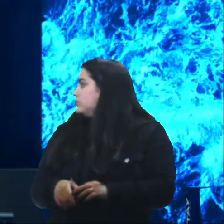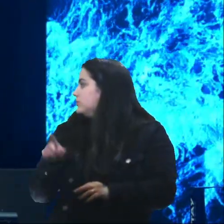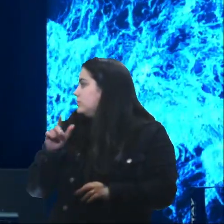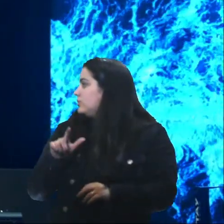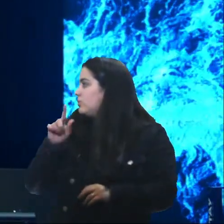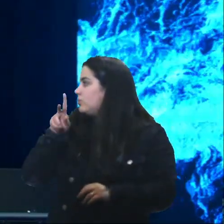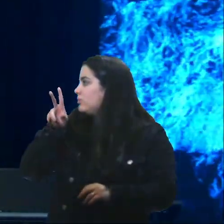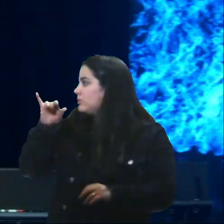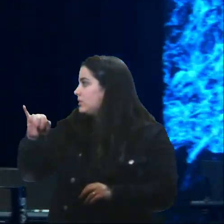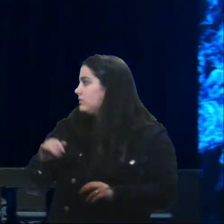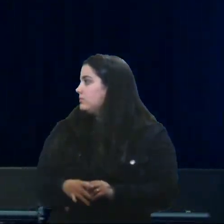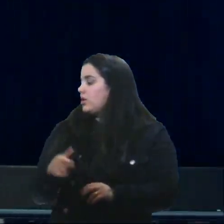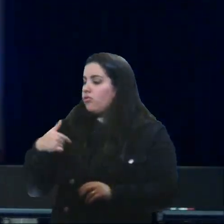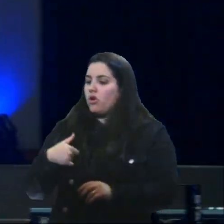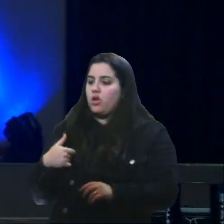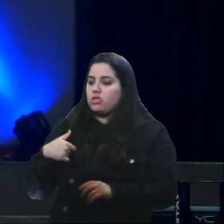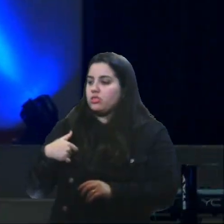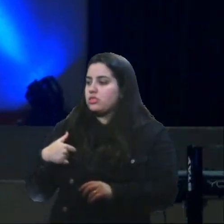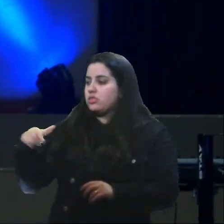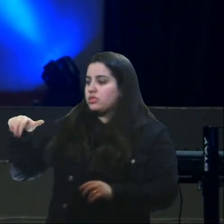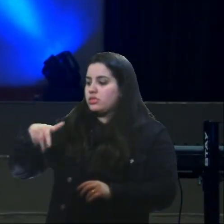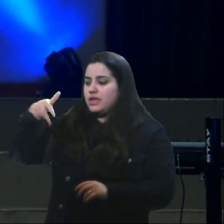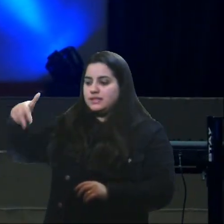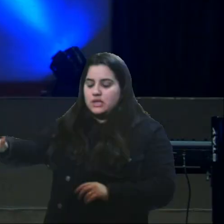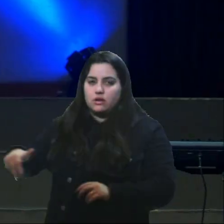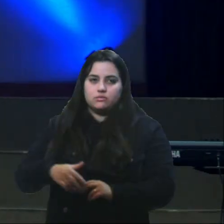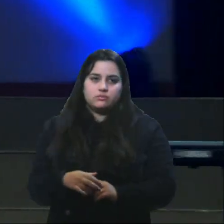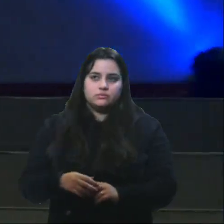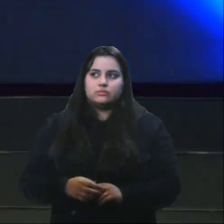coisa linda. Eu vou descer aqui.